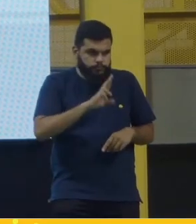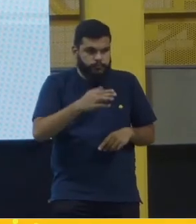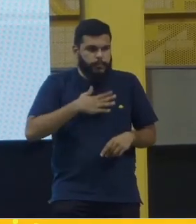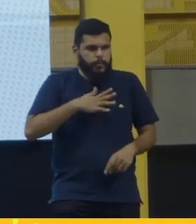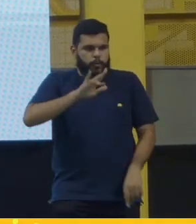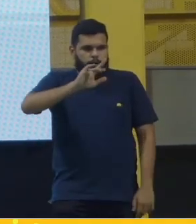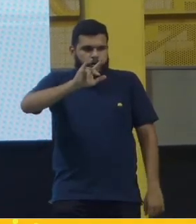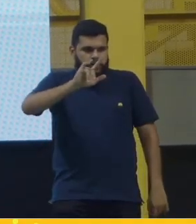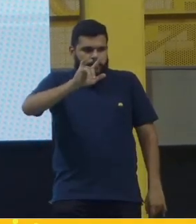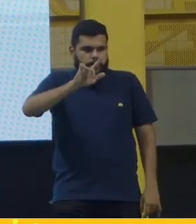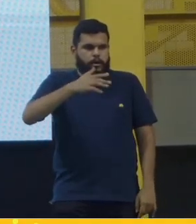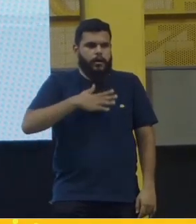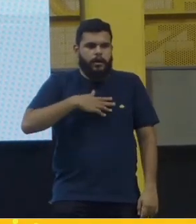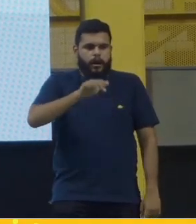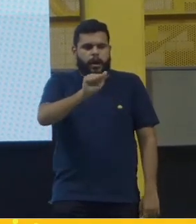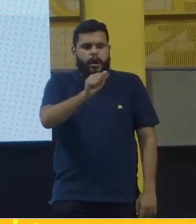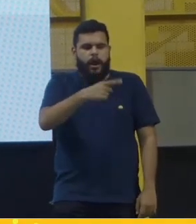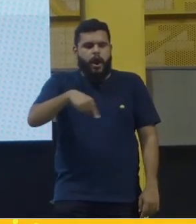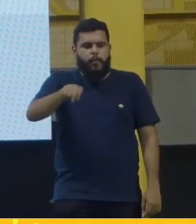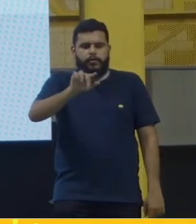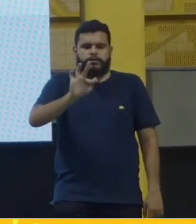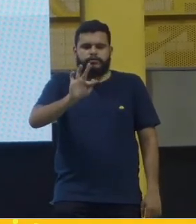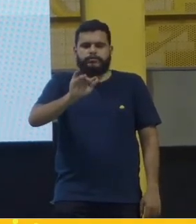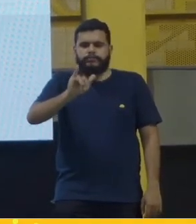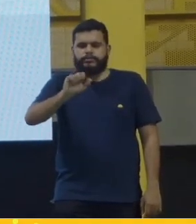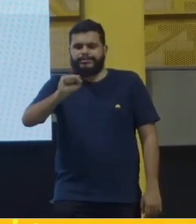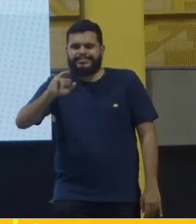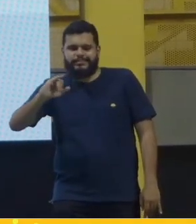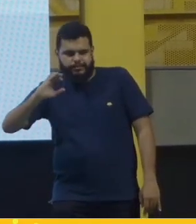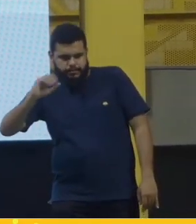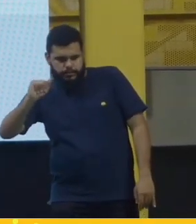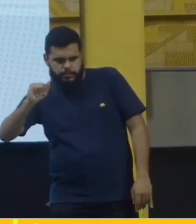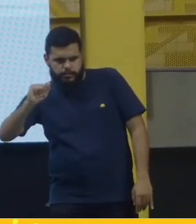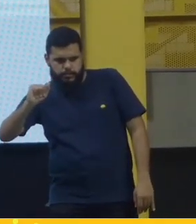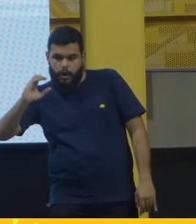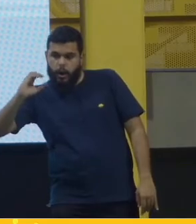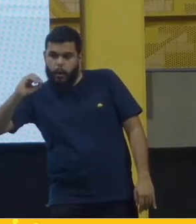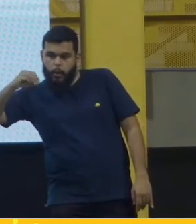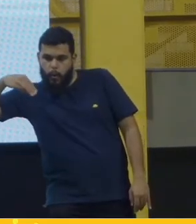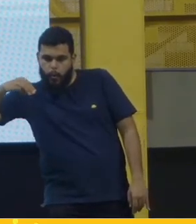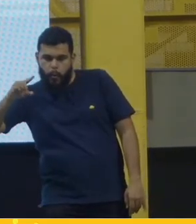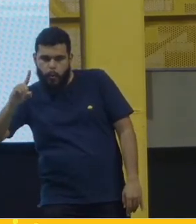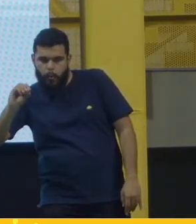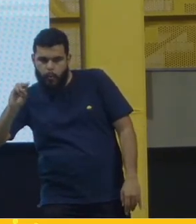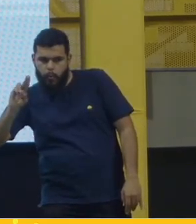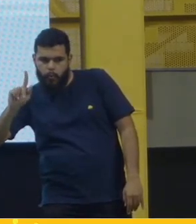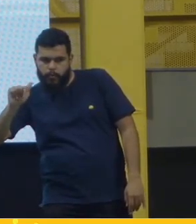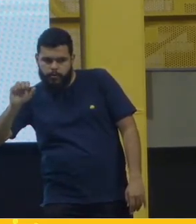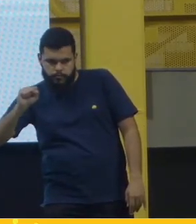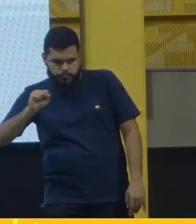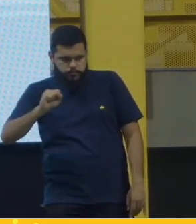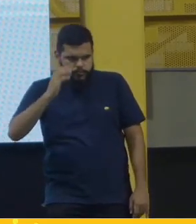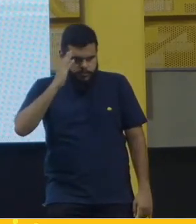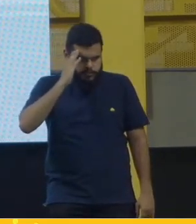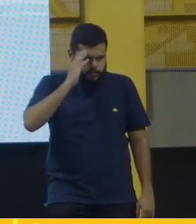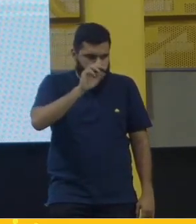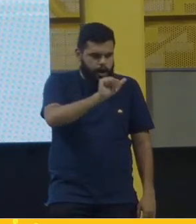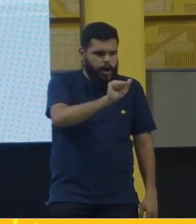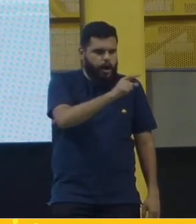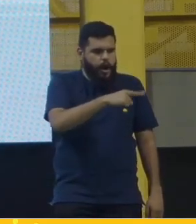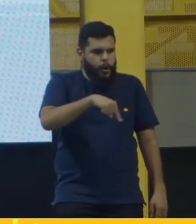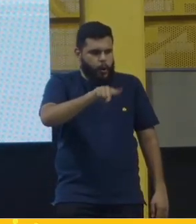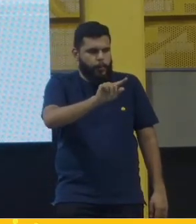perfil? @ física com Douglas. Chegue lá e dê uma respondida. Tem uma pergunta,